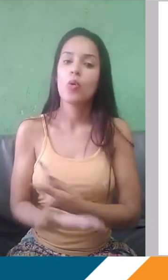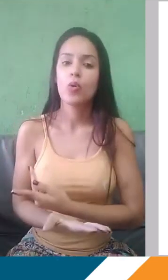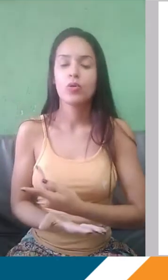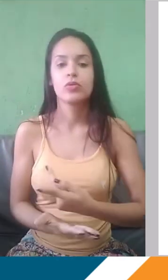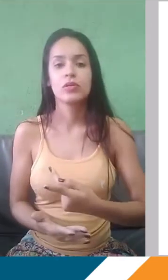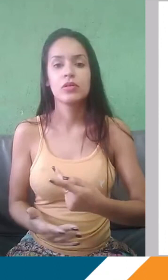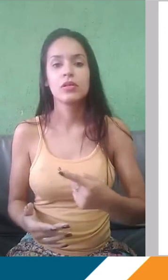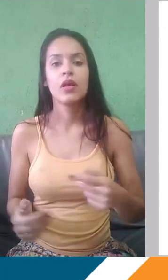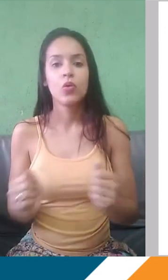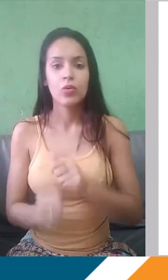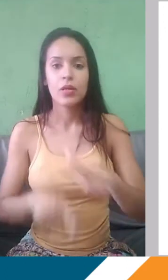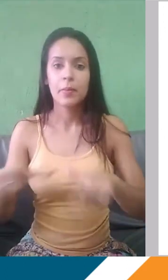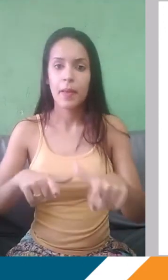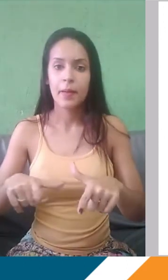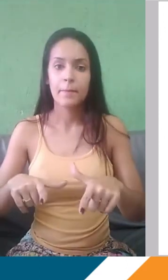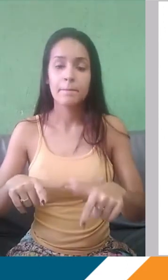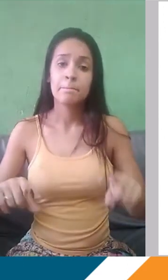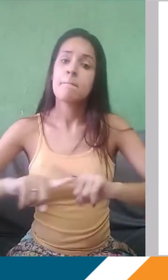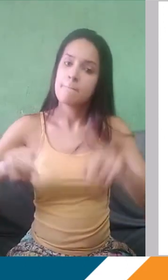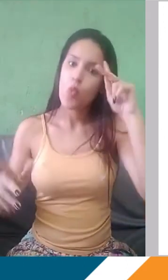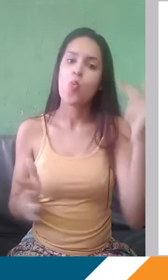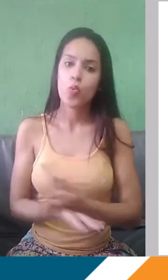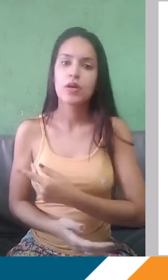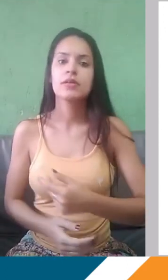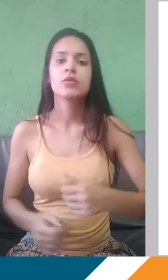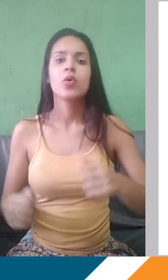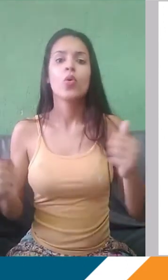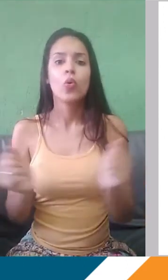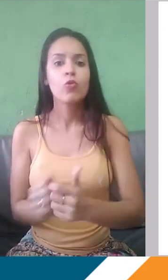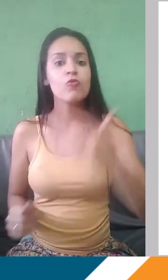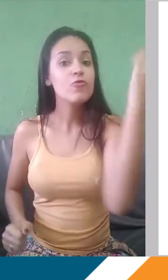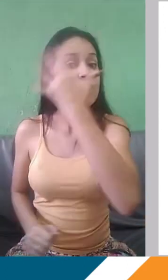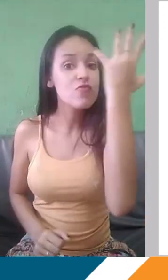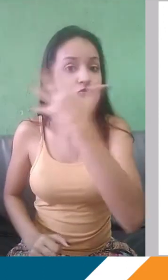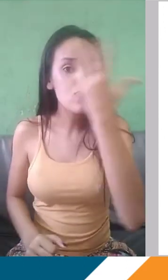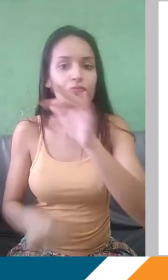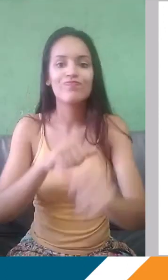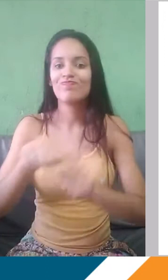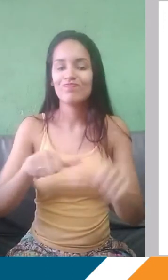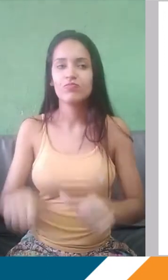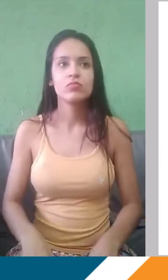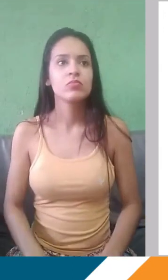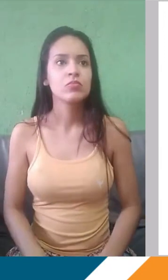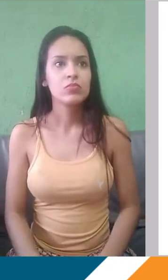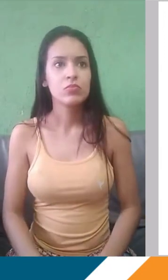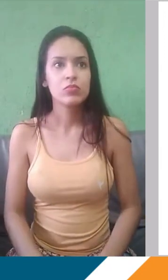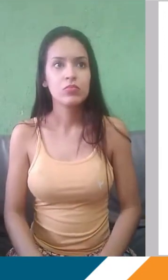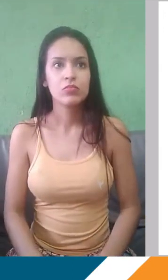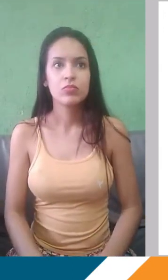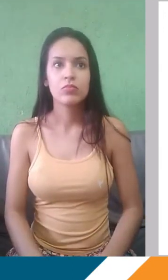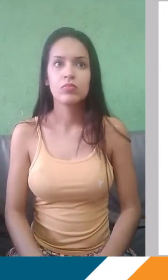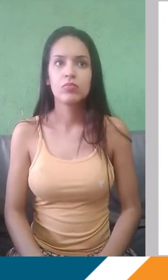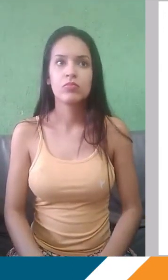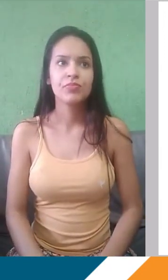mundo distorcida. E por último, a opção E desloca o tratamento do conteúdo para questões de